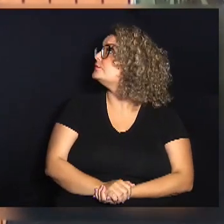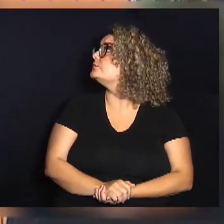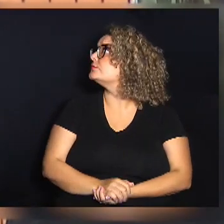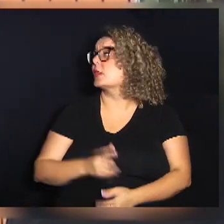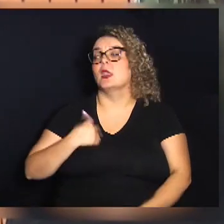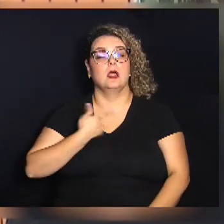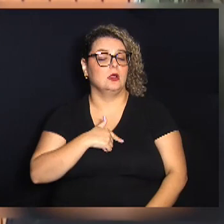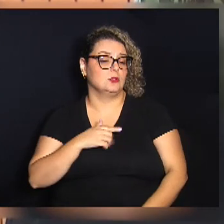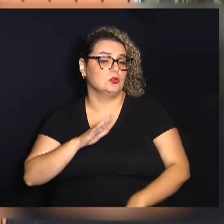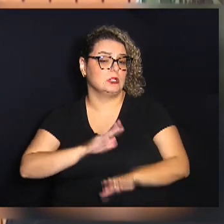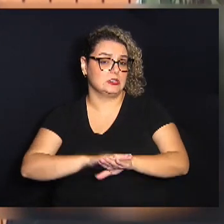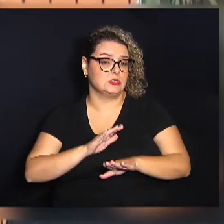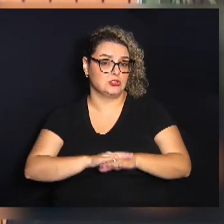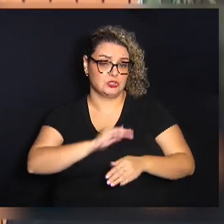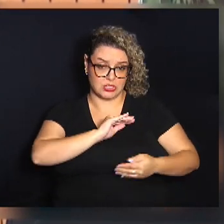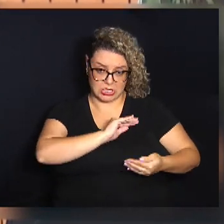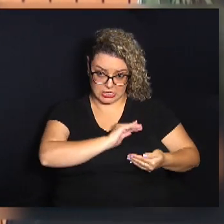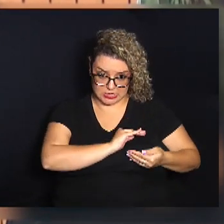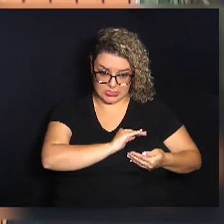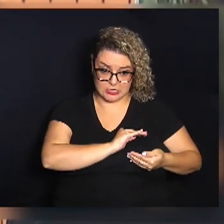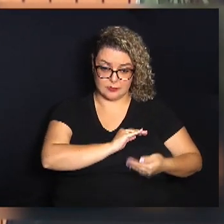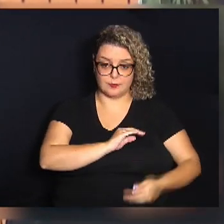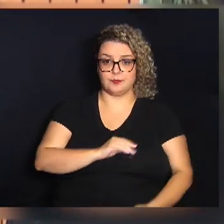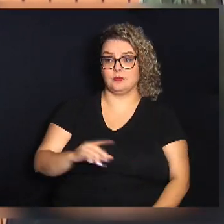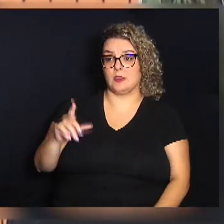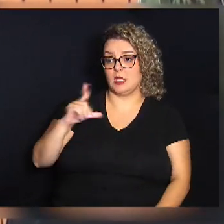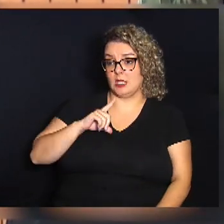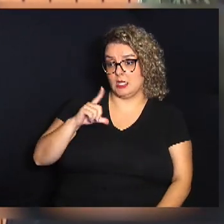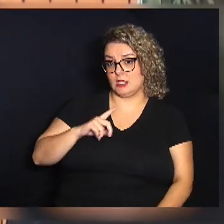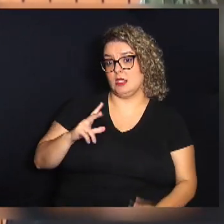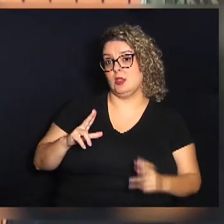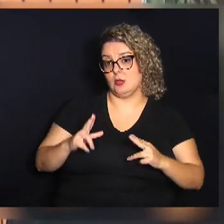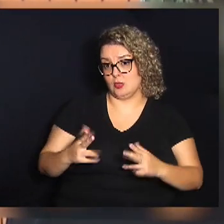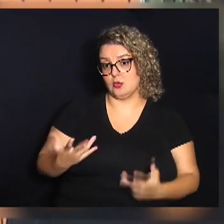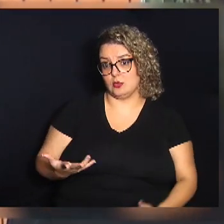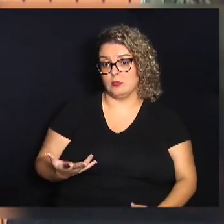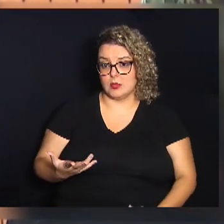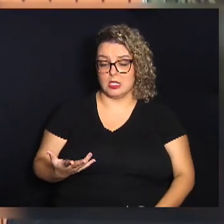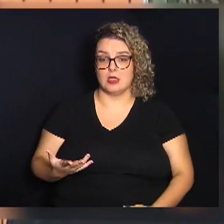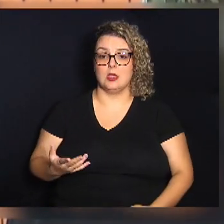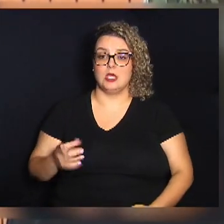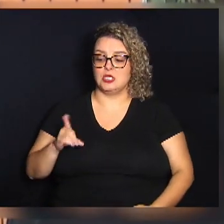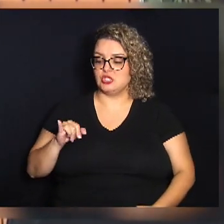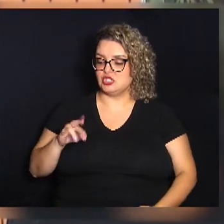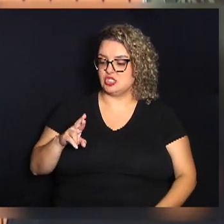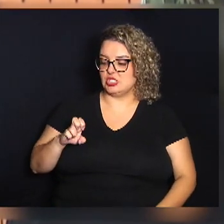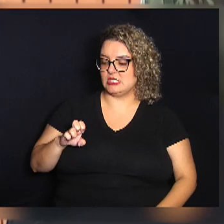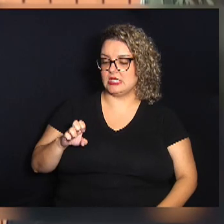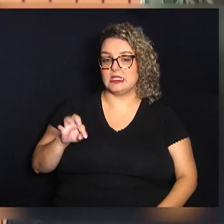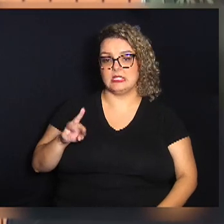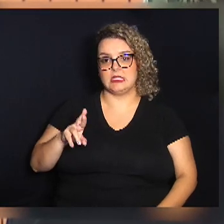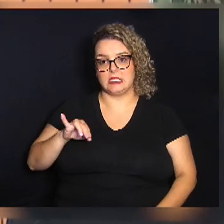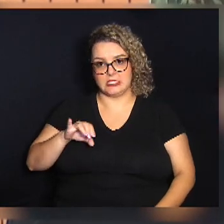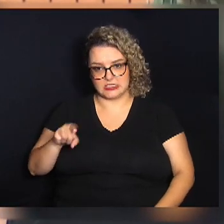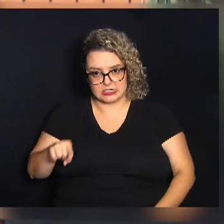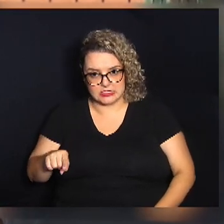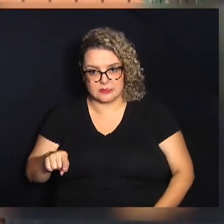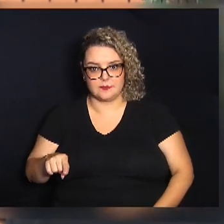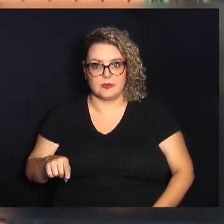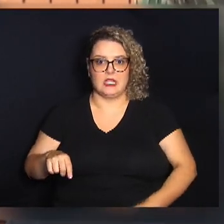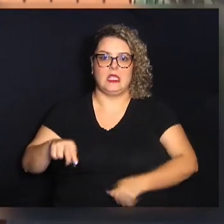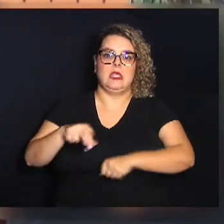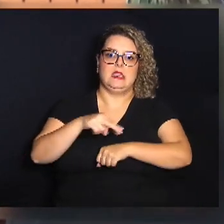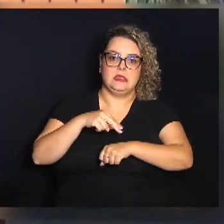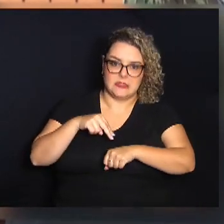de defesa civil, ela tem como eu já disse, tem uma diretriz nacional e estadual. Foi instalado